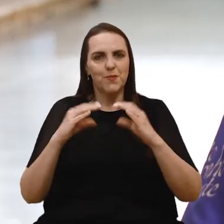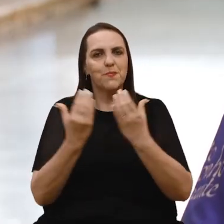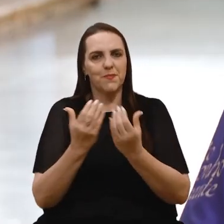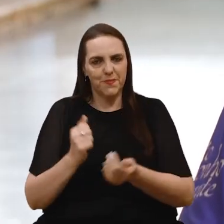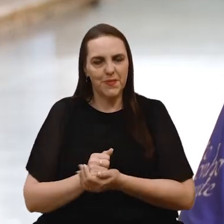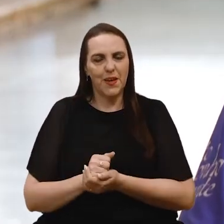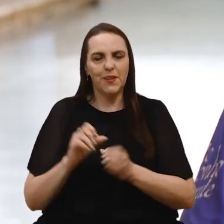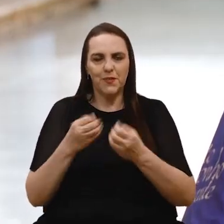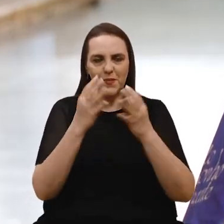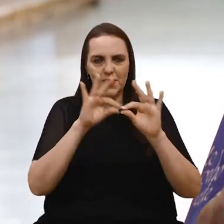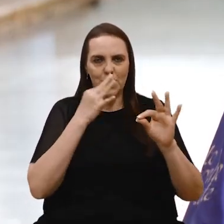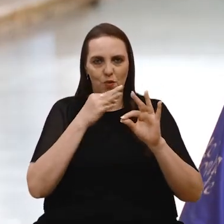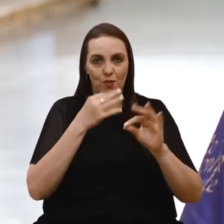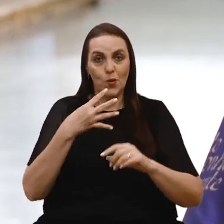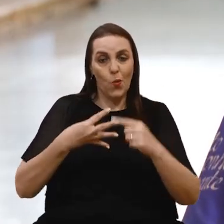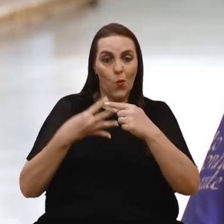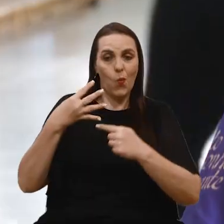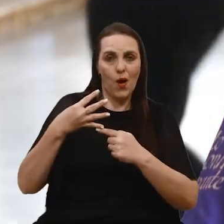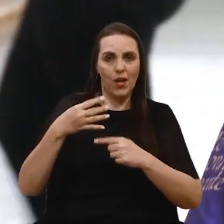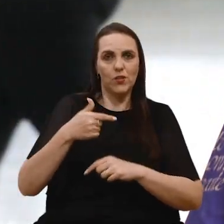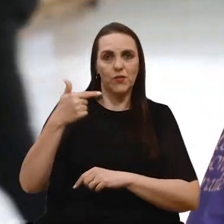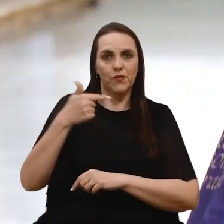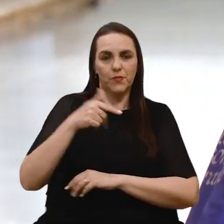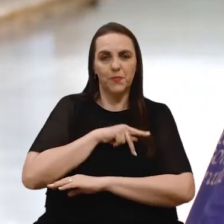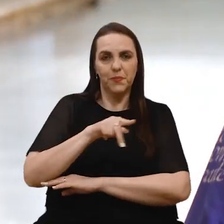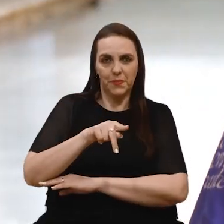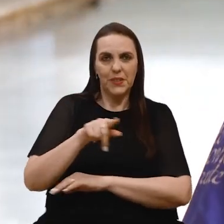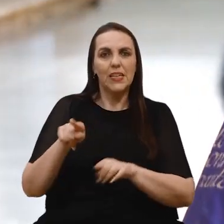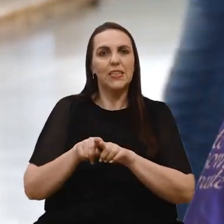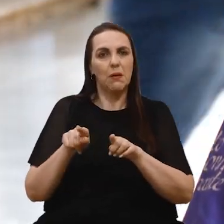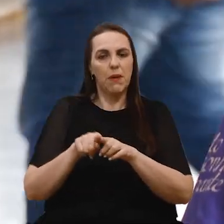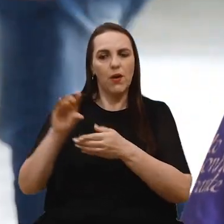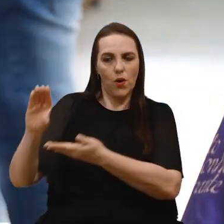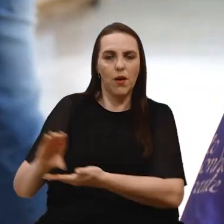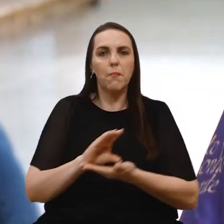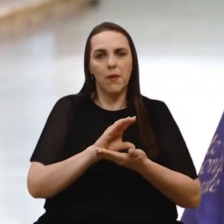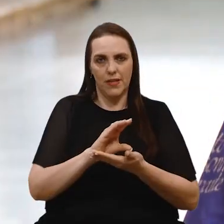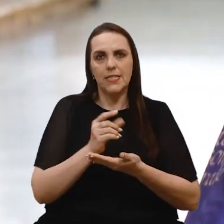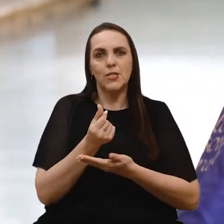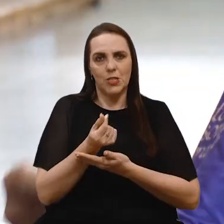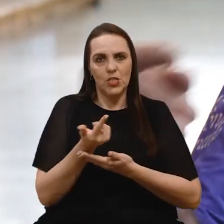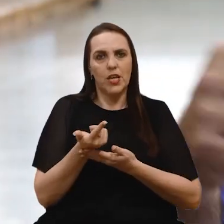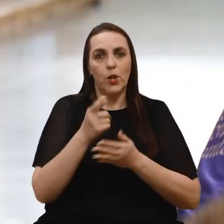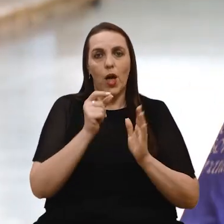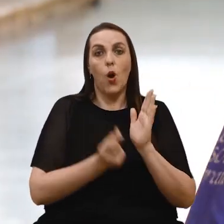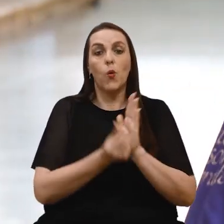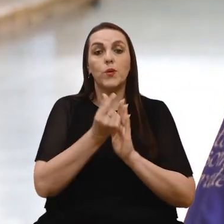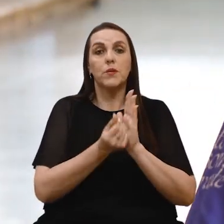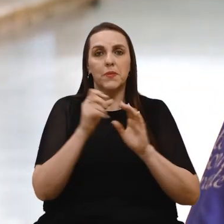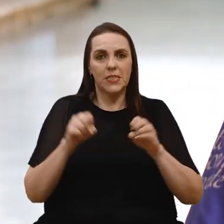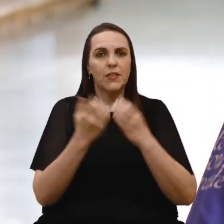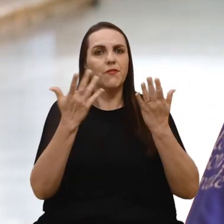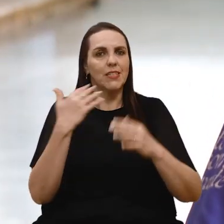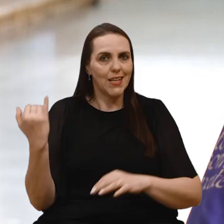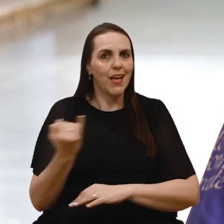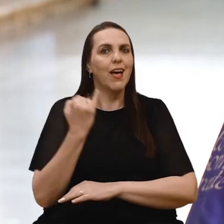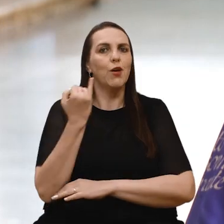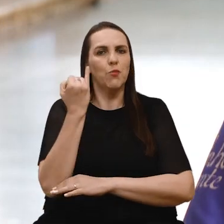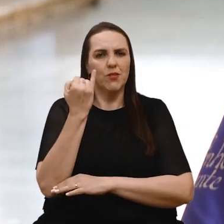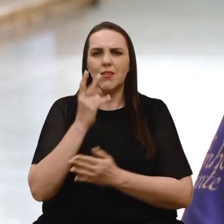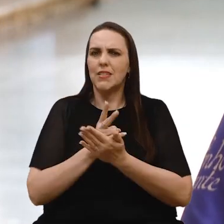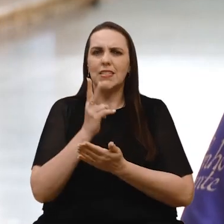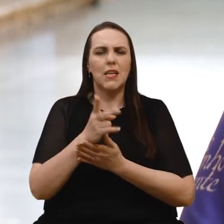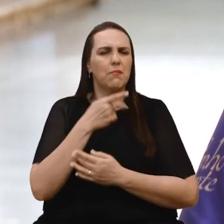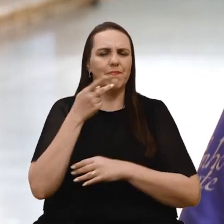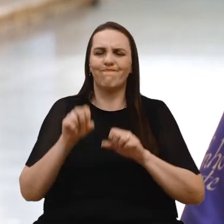Festa da Uva, né? São 4 vice-presidências e esse repasse também que foi discutido ali, que compõem o orçamento da festa é super importante, né? Eu